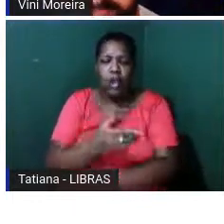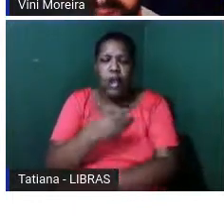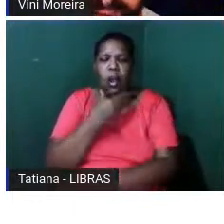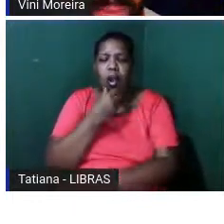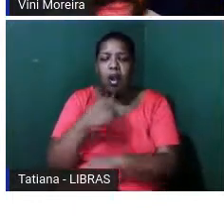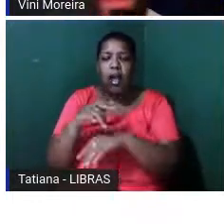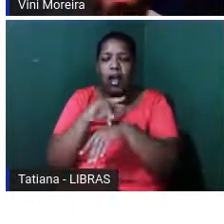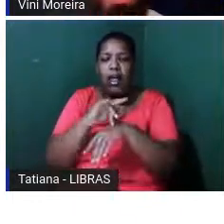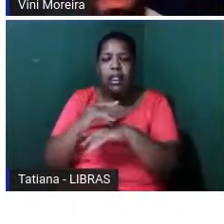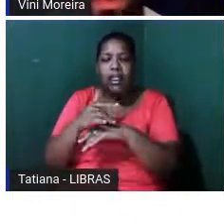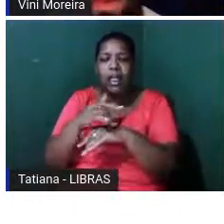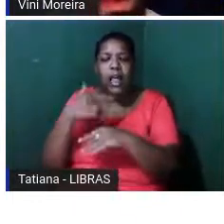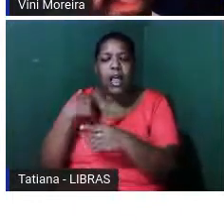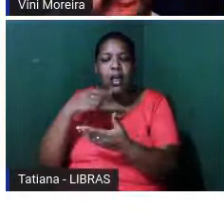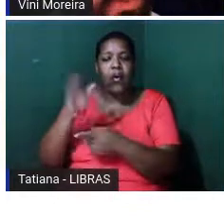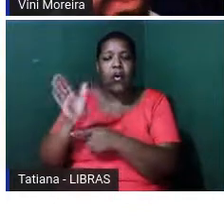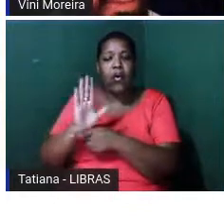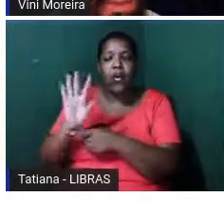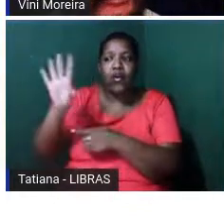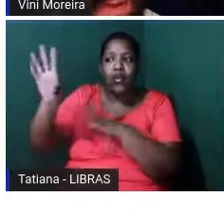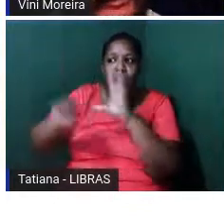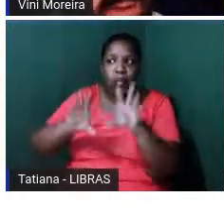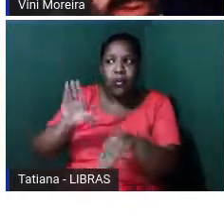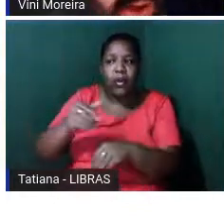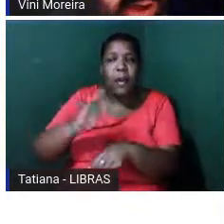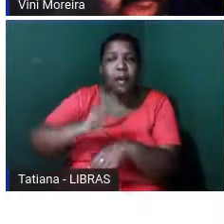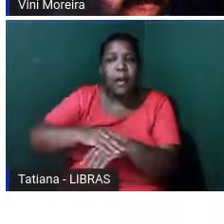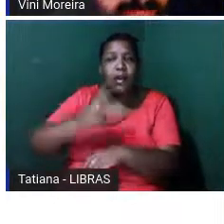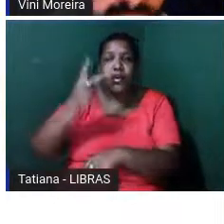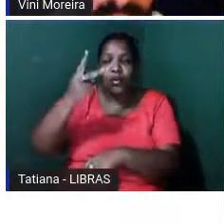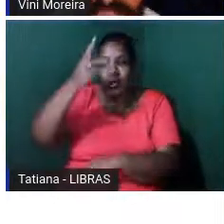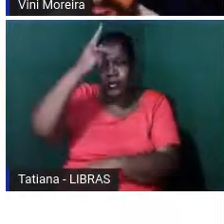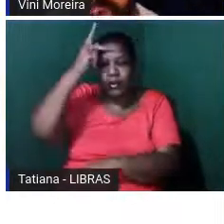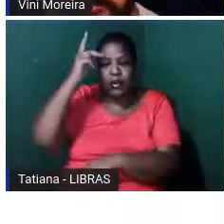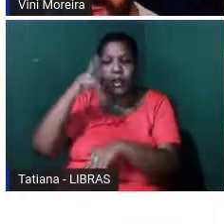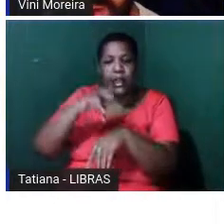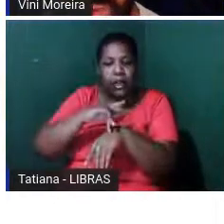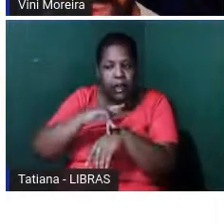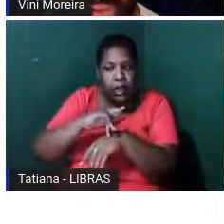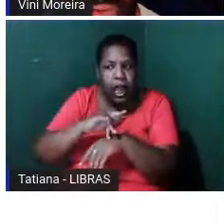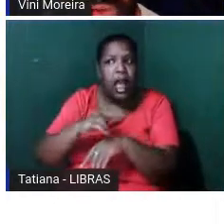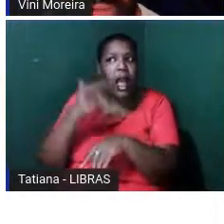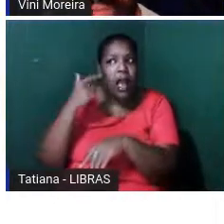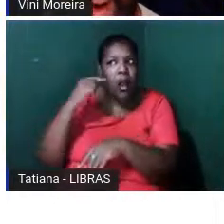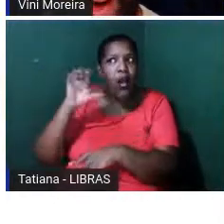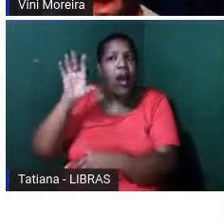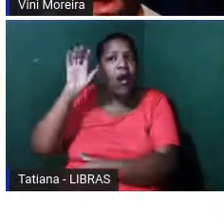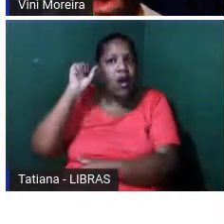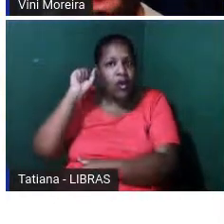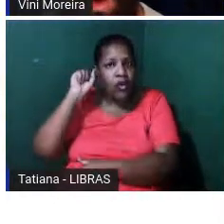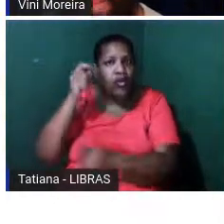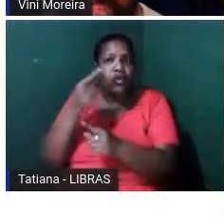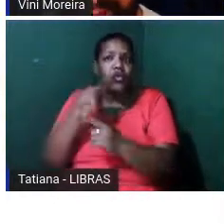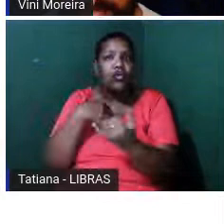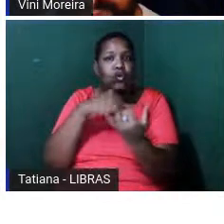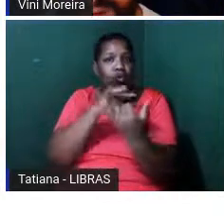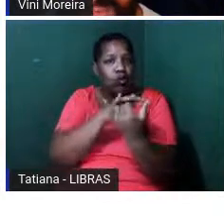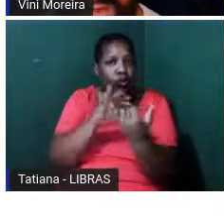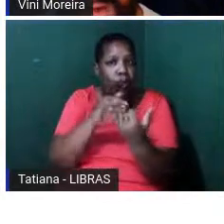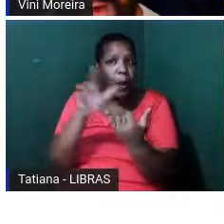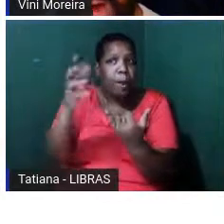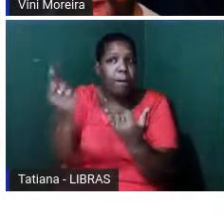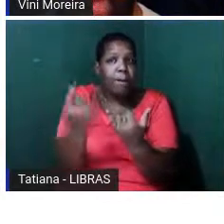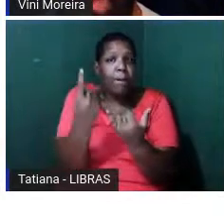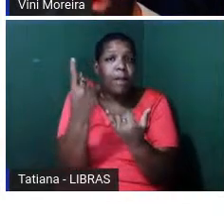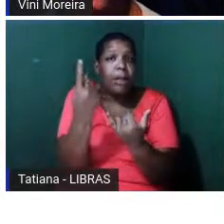um cara dançando eu baixei todos os que ele tá dançando mais duas pessoas dançando fui na biblioteca de áudio do YouTube peguei a primeira